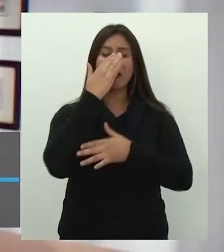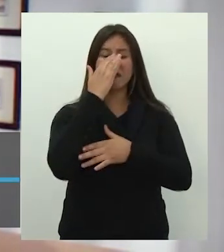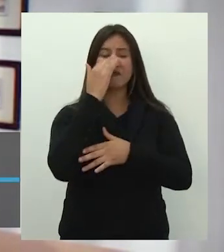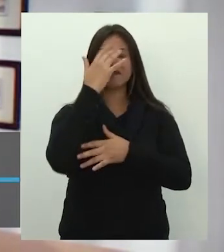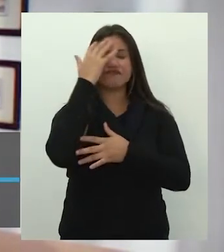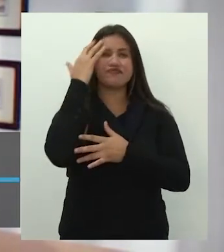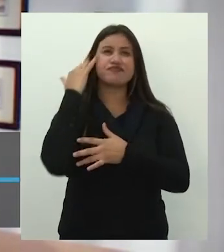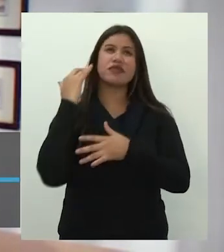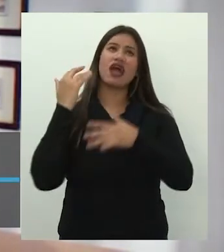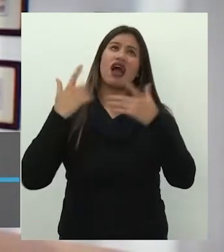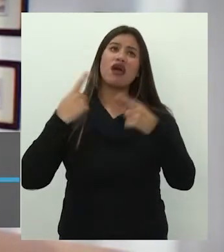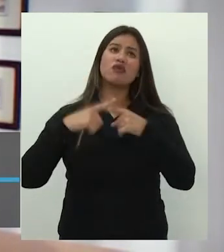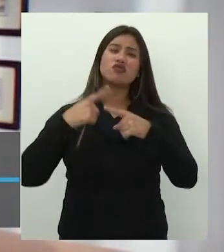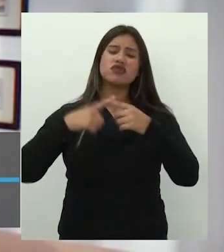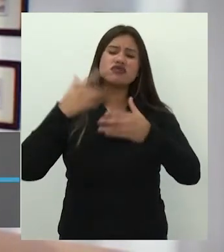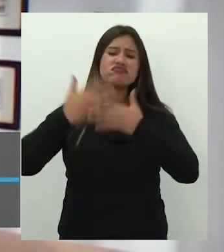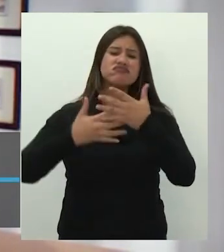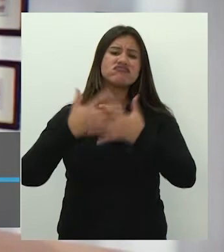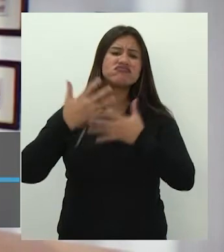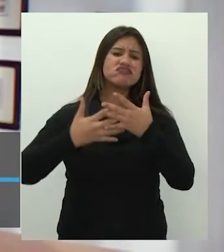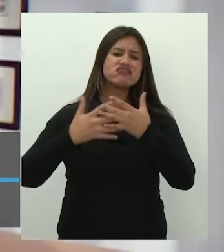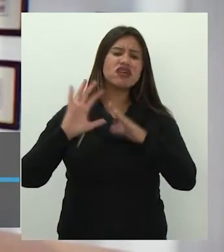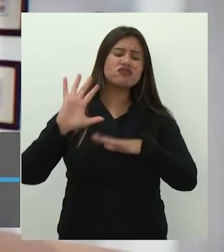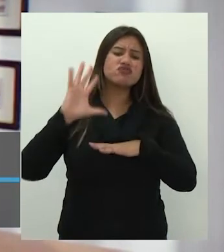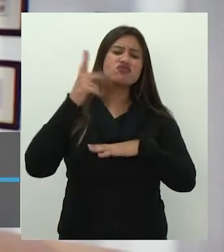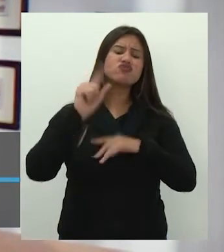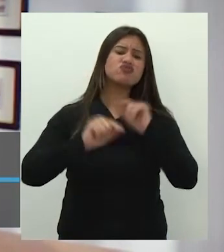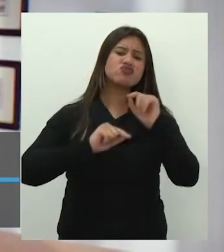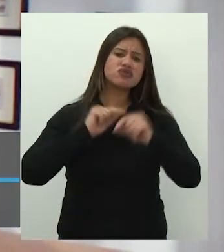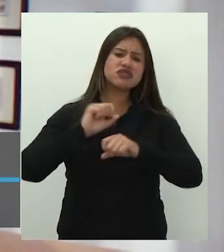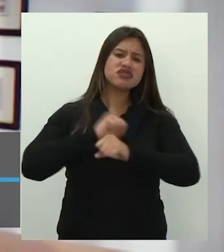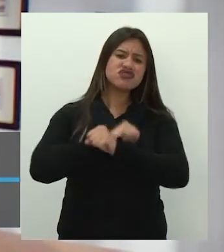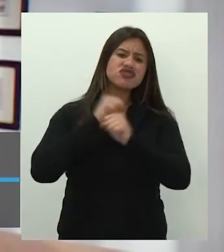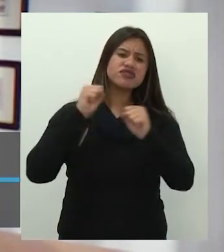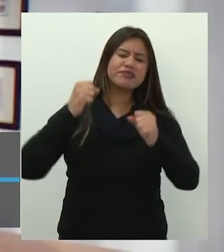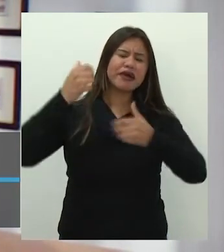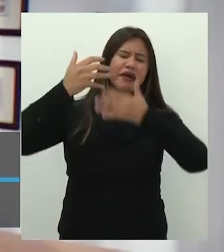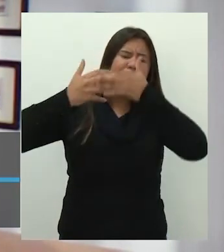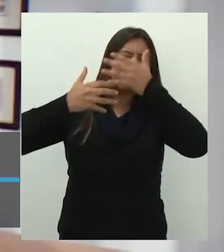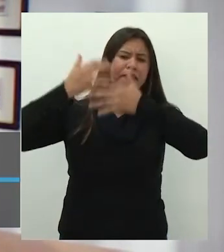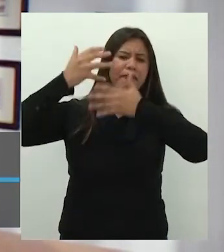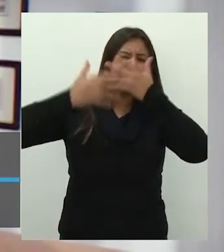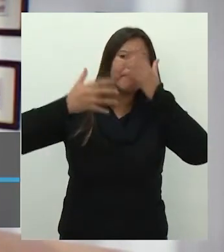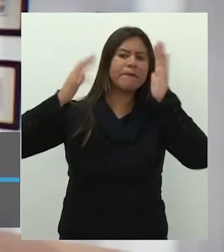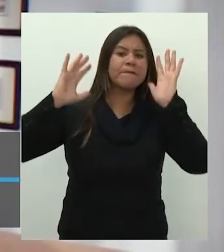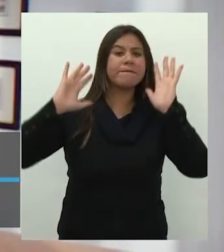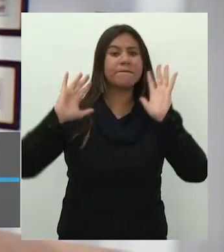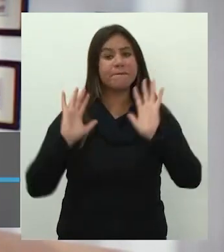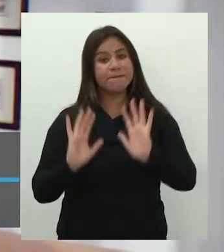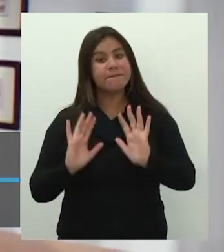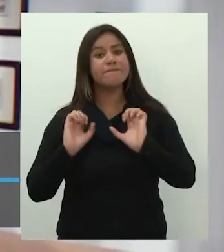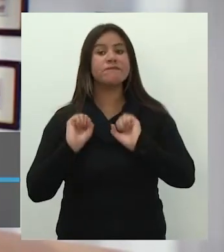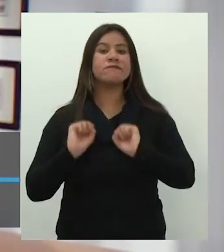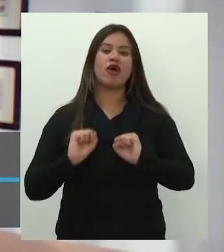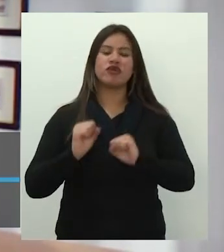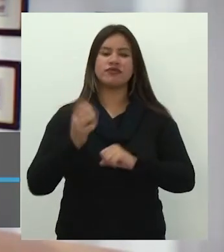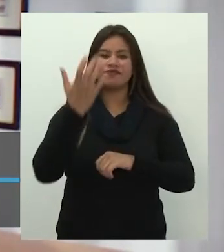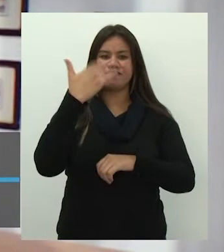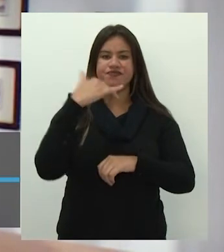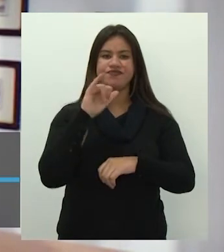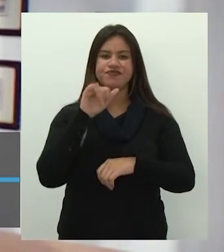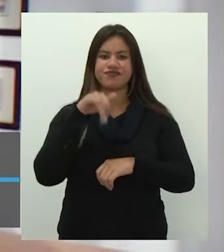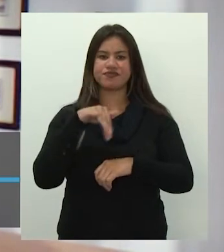Tá confuso, por quê? O que aconteceu? Amanheceu confuso. Pode ser uma infecção,